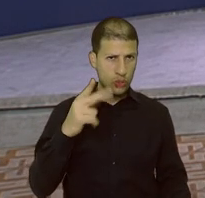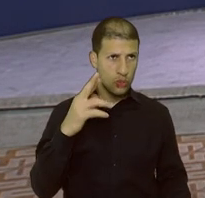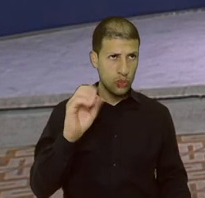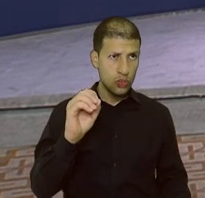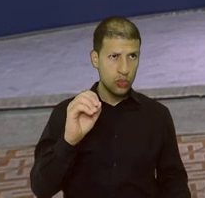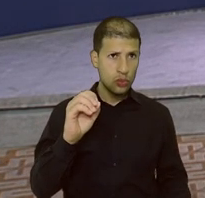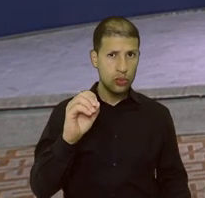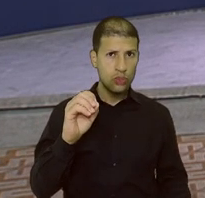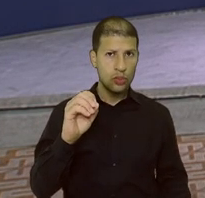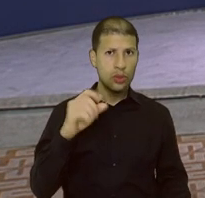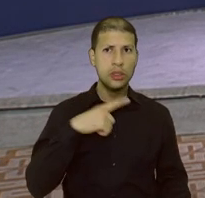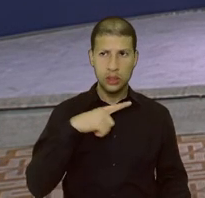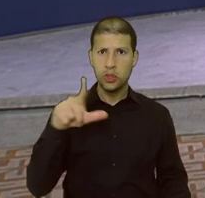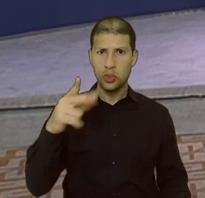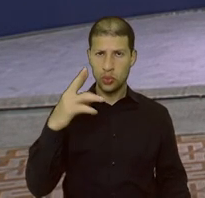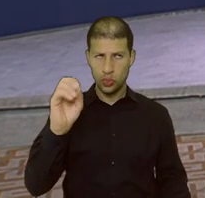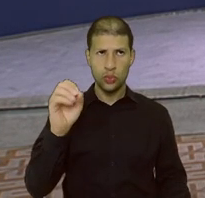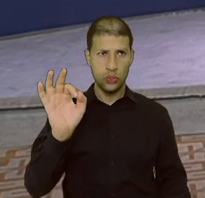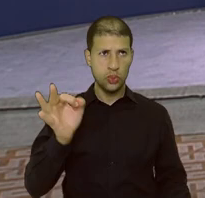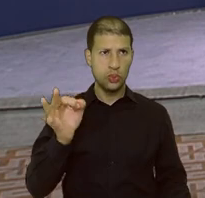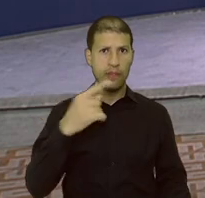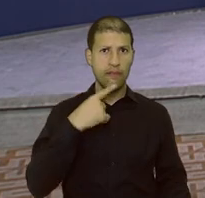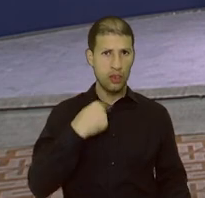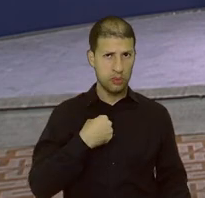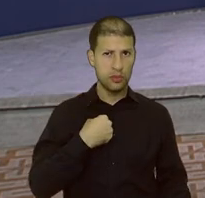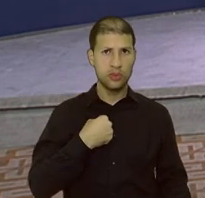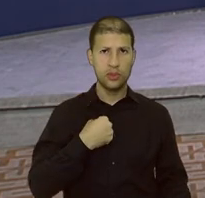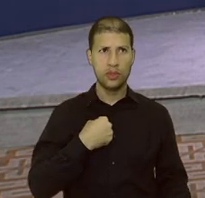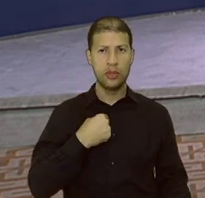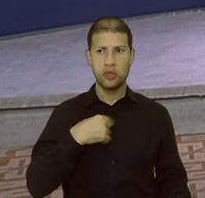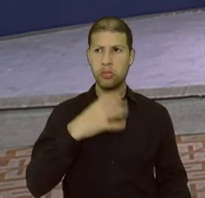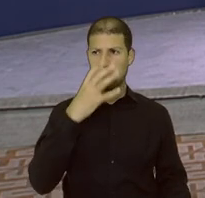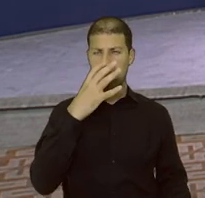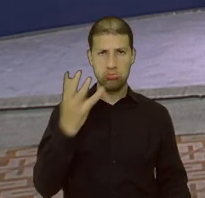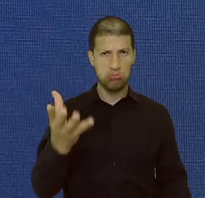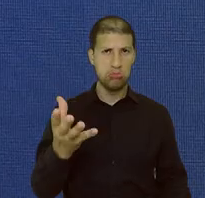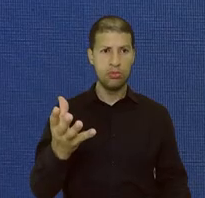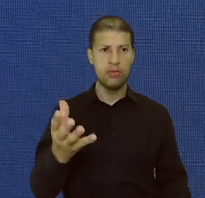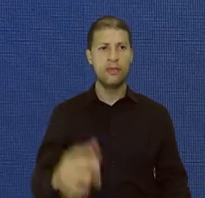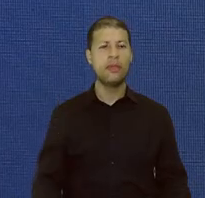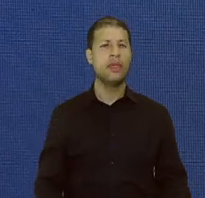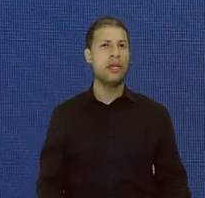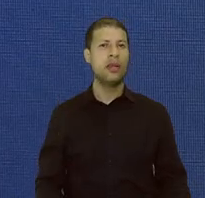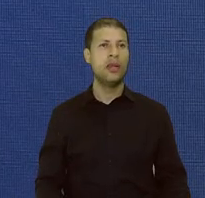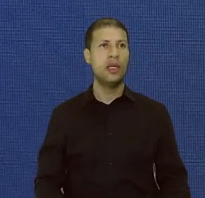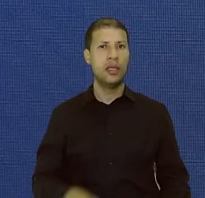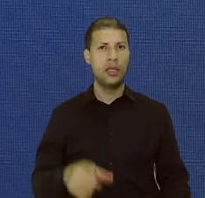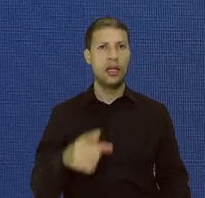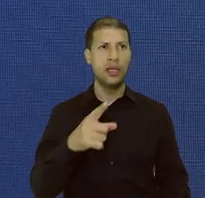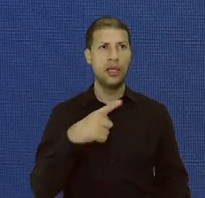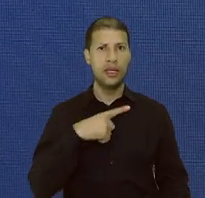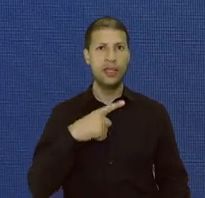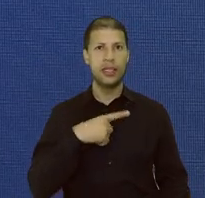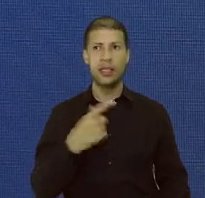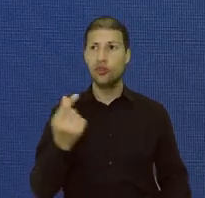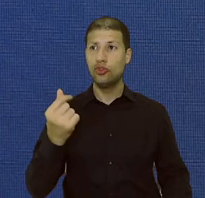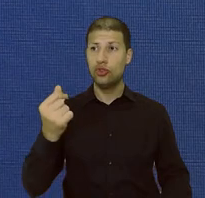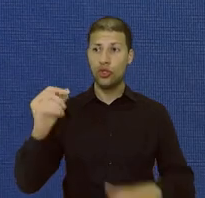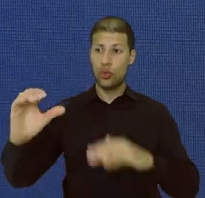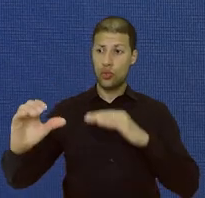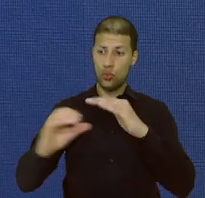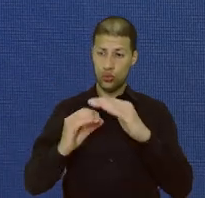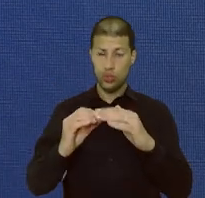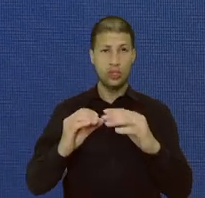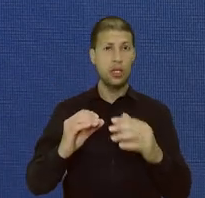têm que ele falou sim fiquei impressionado é então ele ele na verdade ele tá com mais capital hoje quando a gente investiu ele